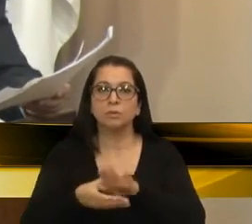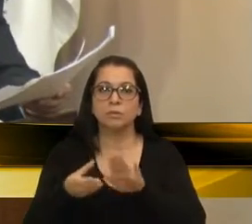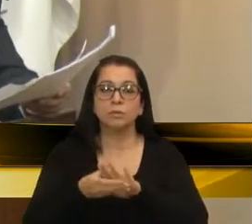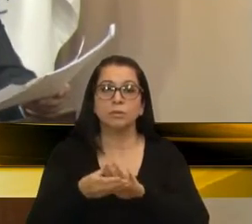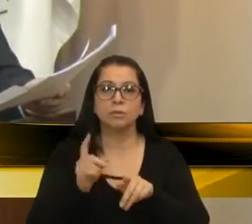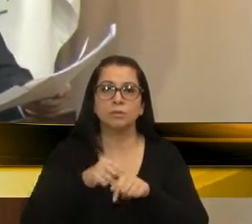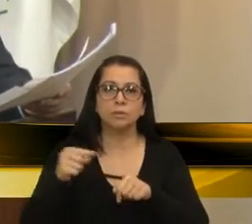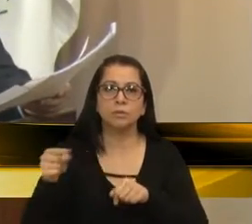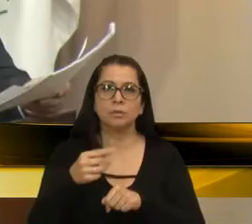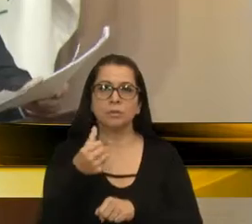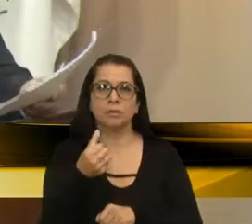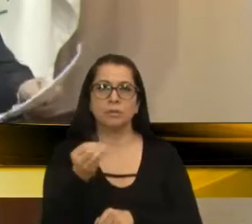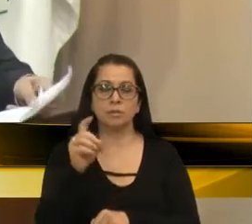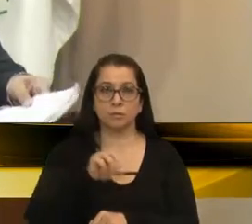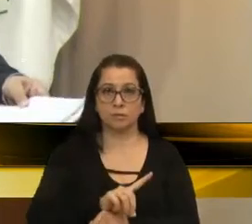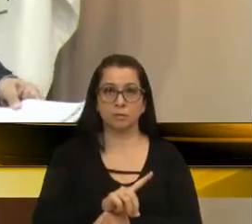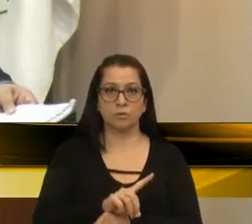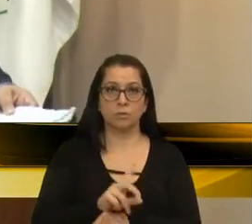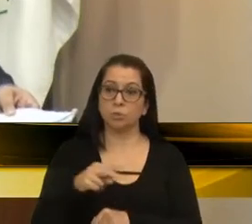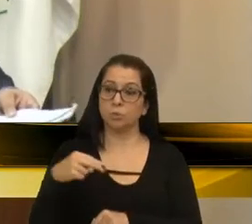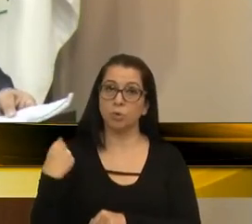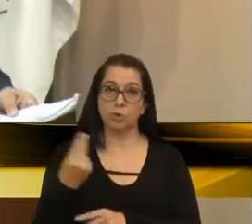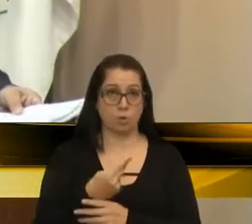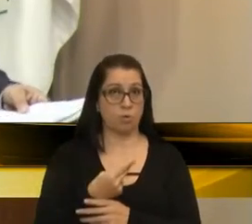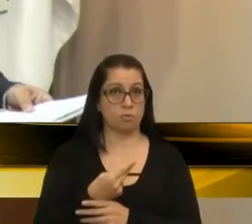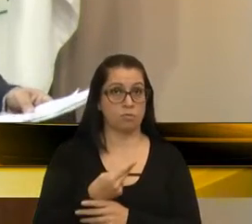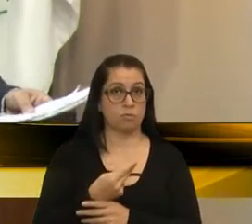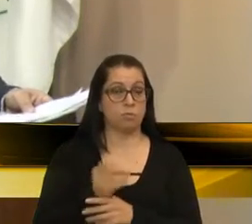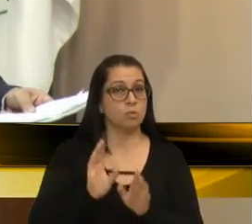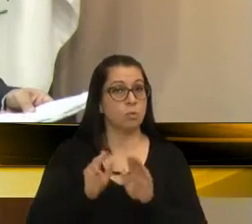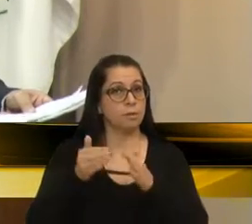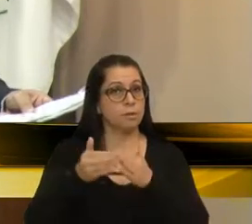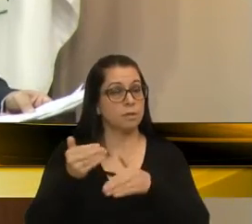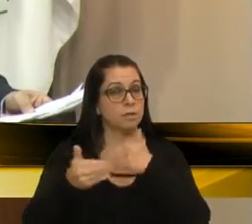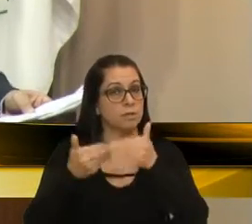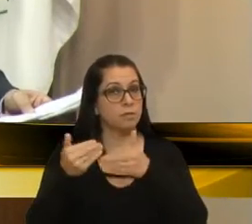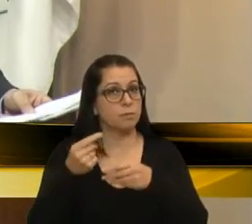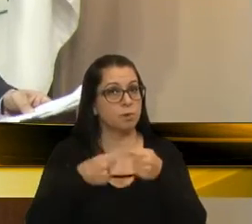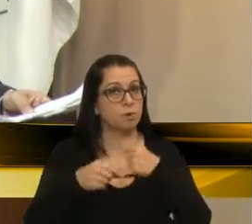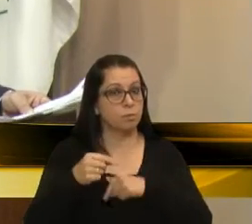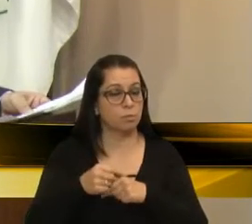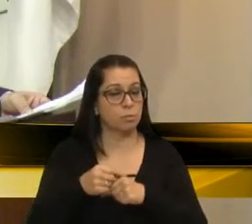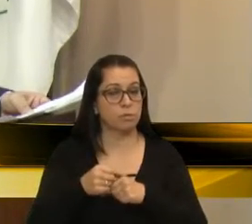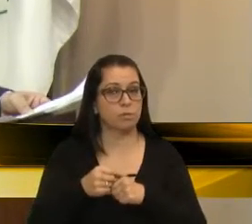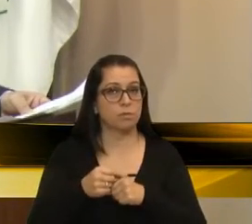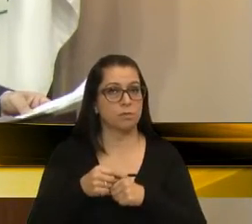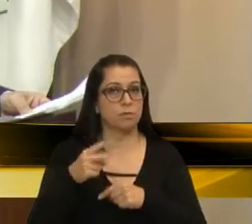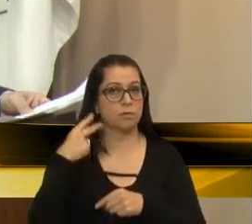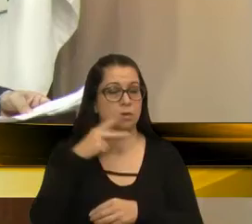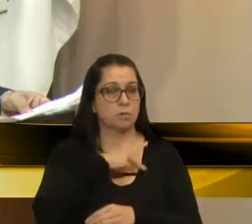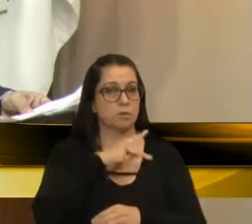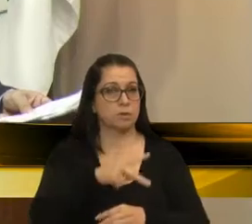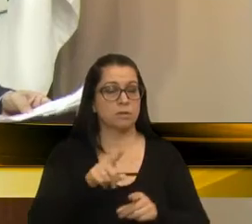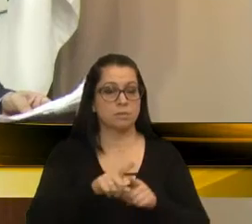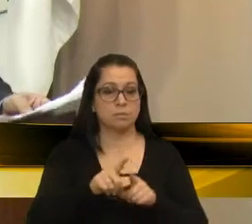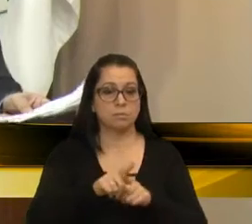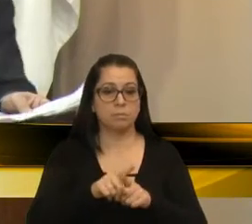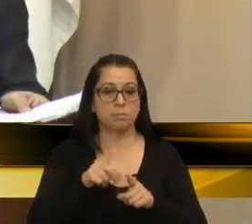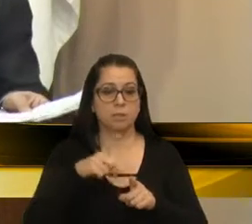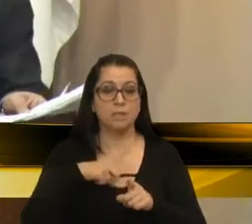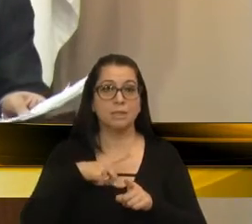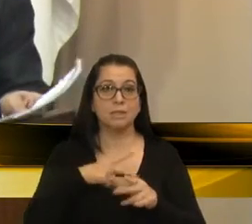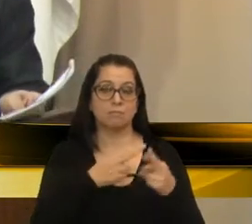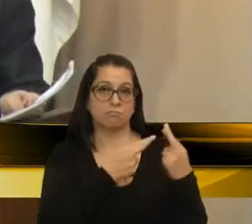prazo de 60 dias. Nós, enquanto Comissão de Desenvolvimento Econômico, vereador presidente, mas também que temos